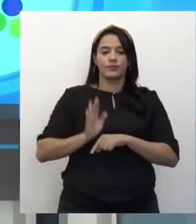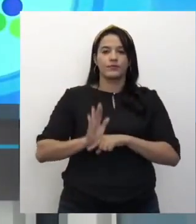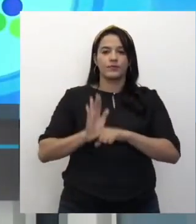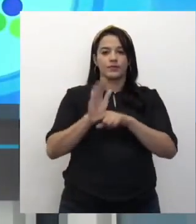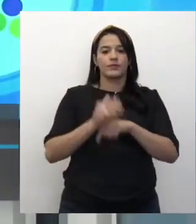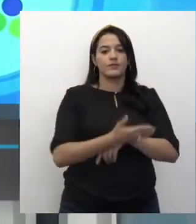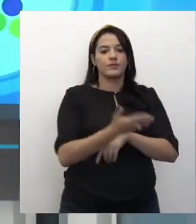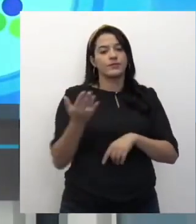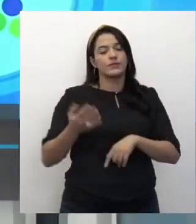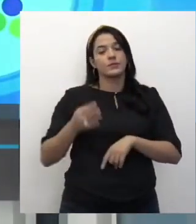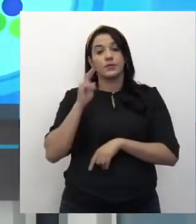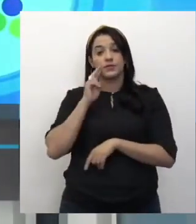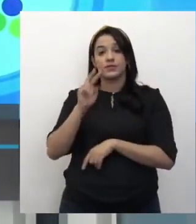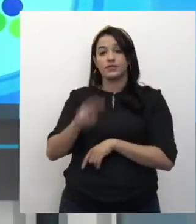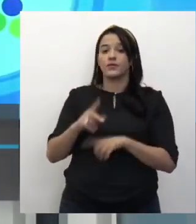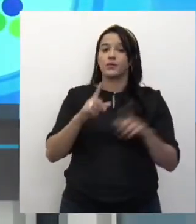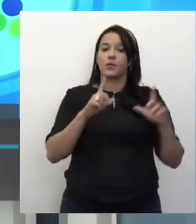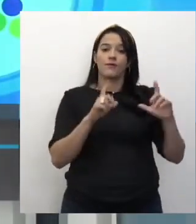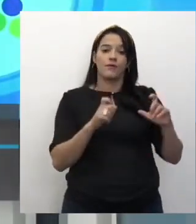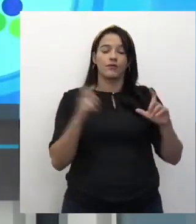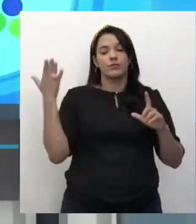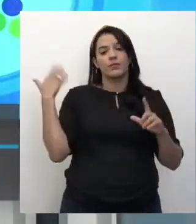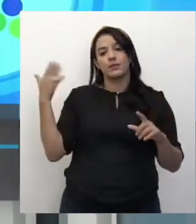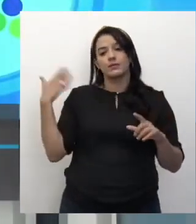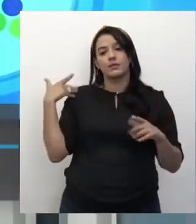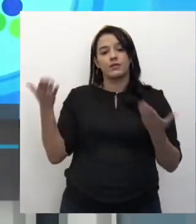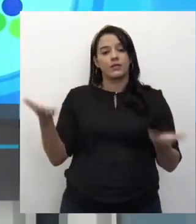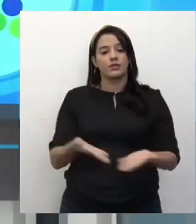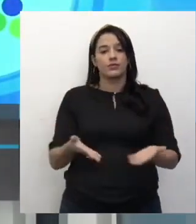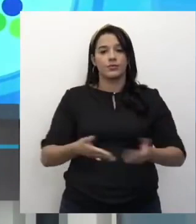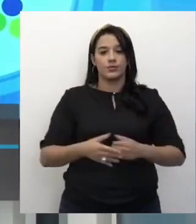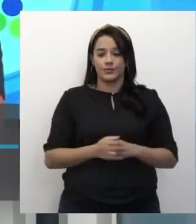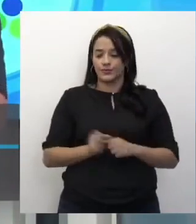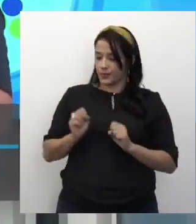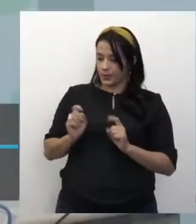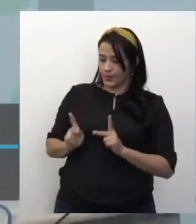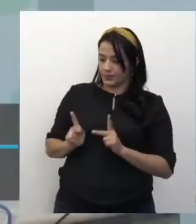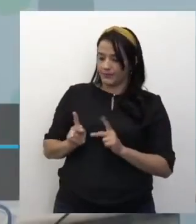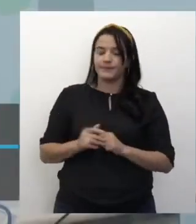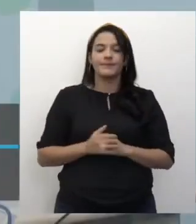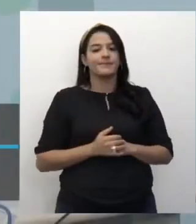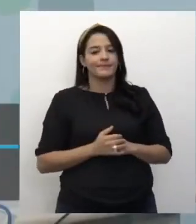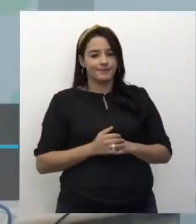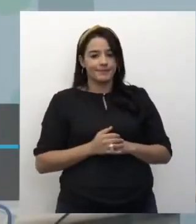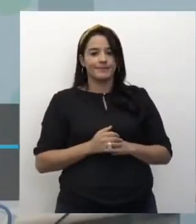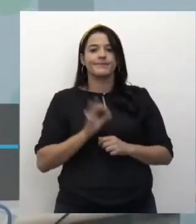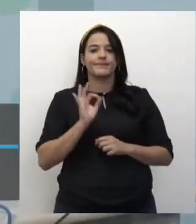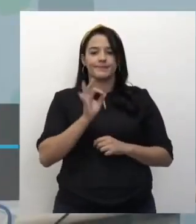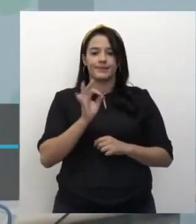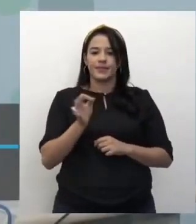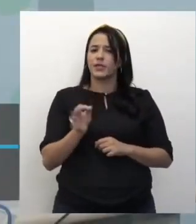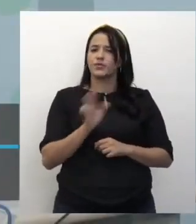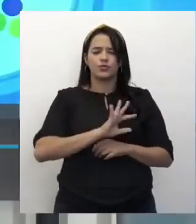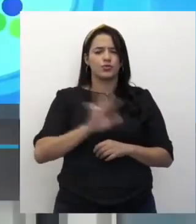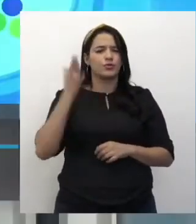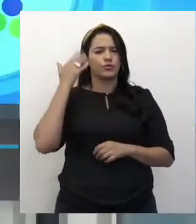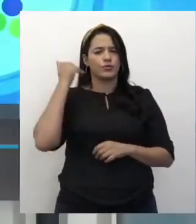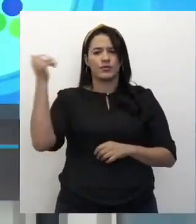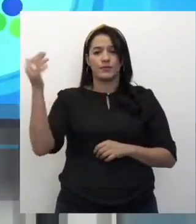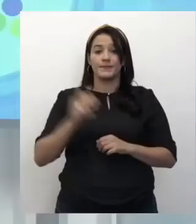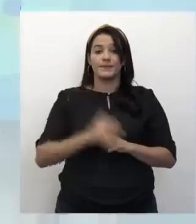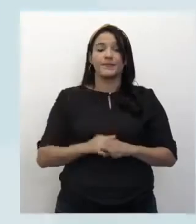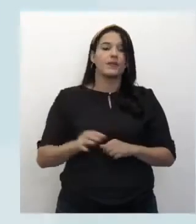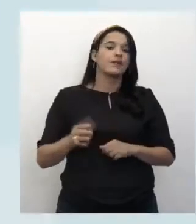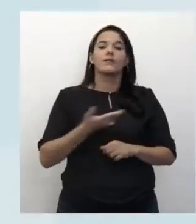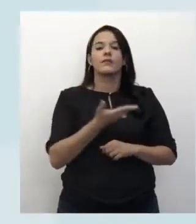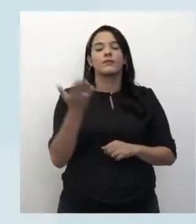verem o que era uma imagem no passado com a imagem do presente aí. Certo, Fabi? Exatamente, só sucesso. Então quero agradecer a todos aí